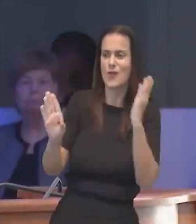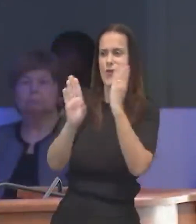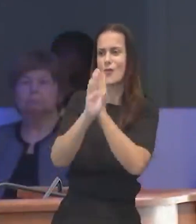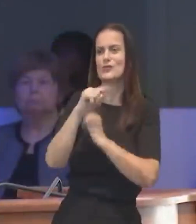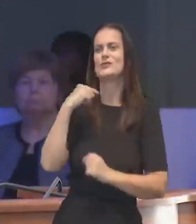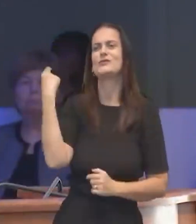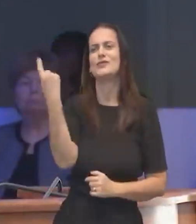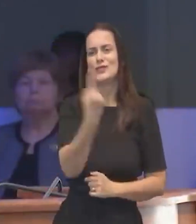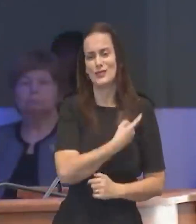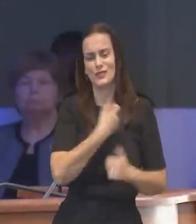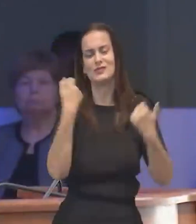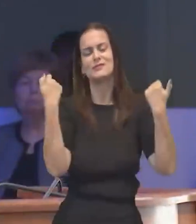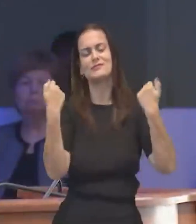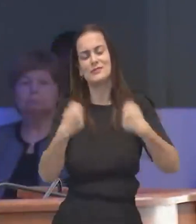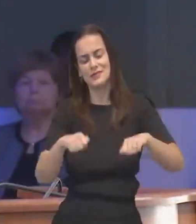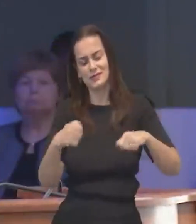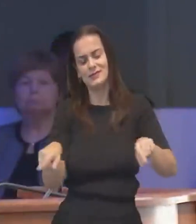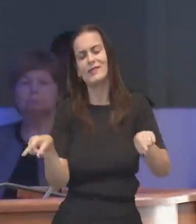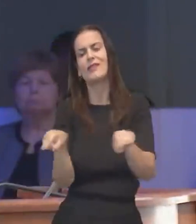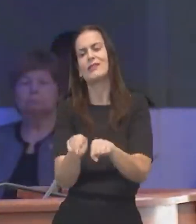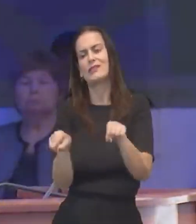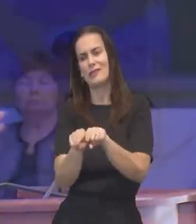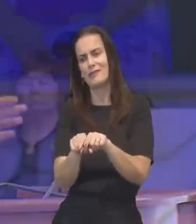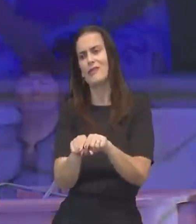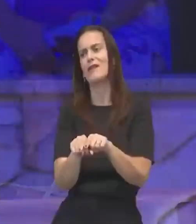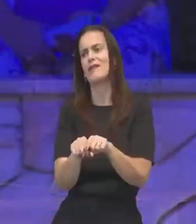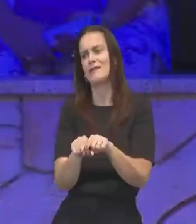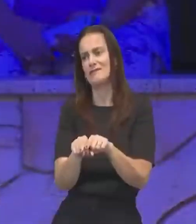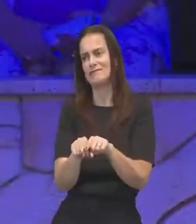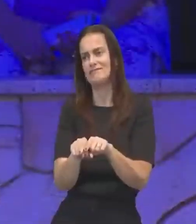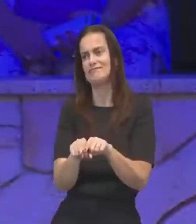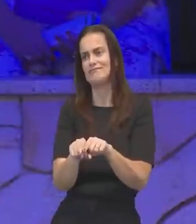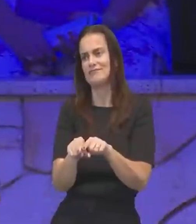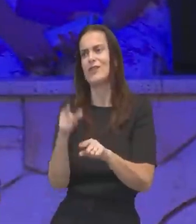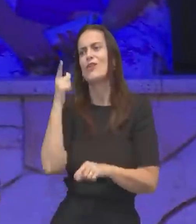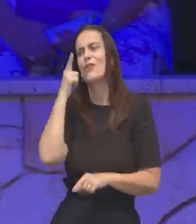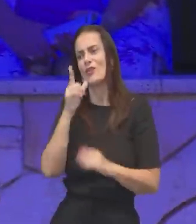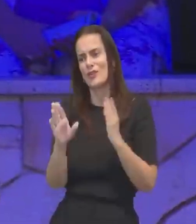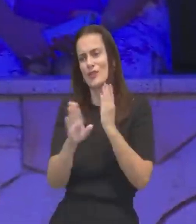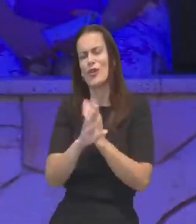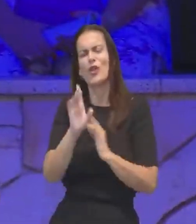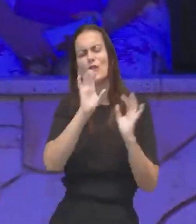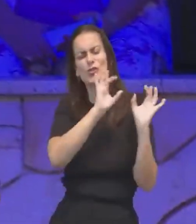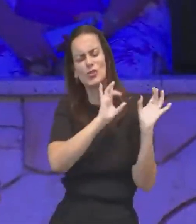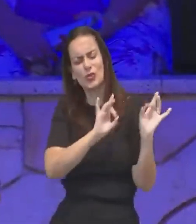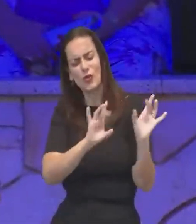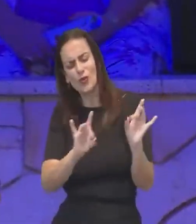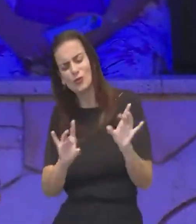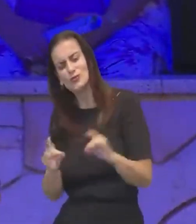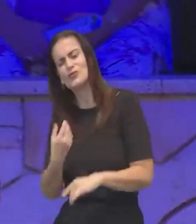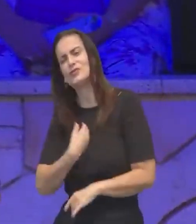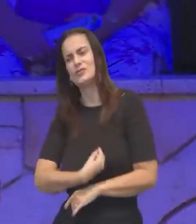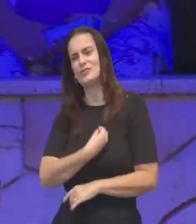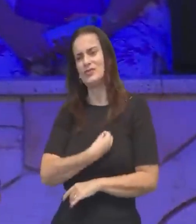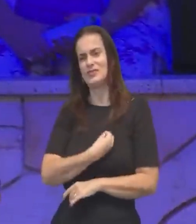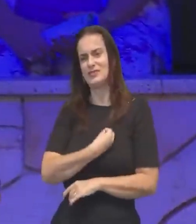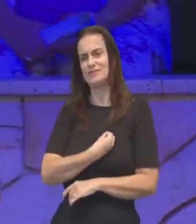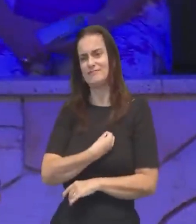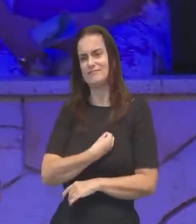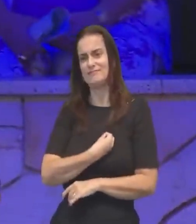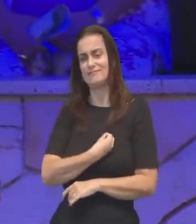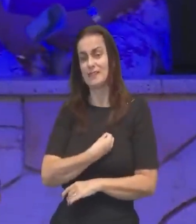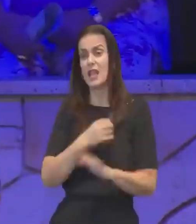você precisamos ter com Jesus durante todos os dias da nossa vida. E Jesus, aqui